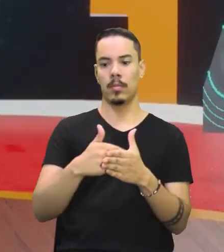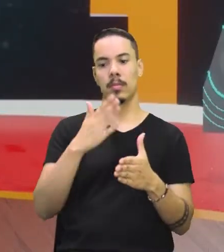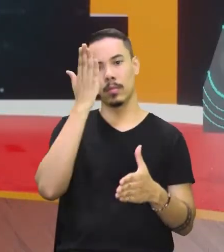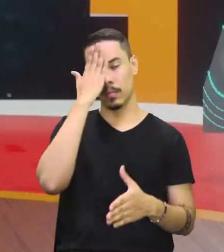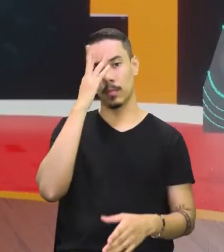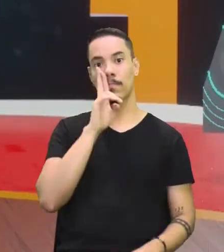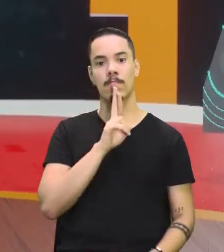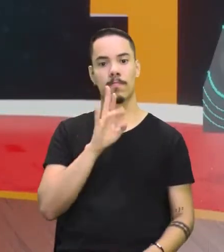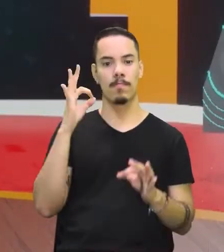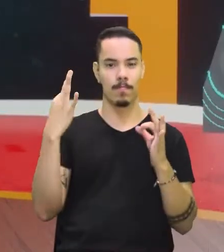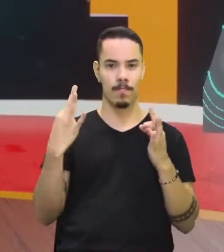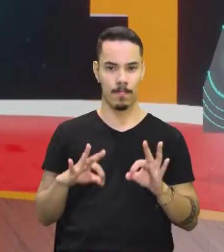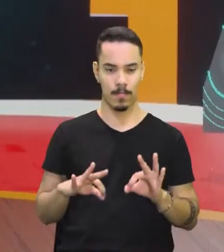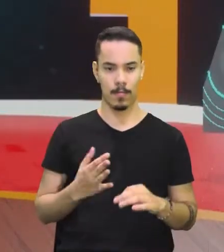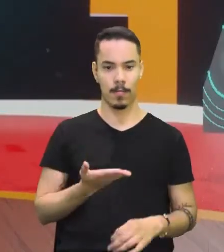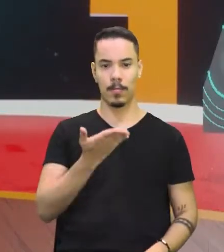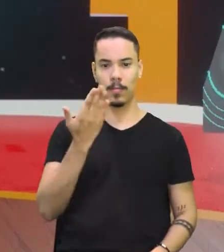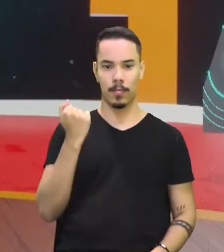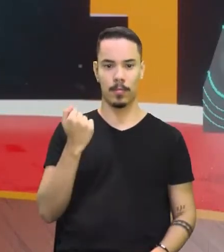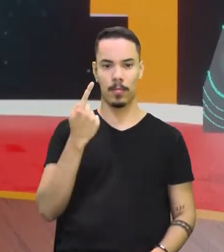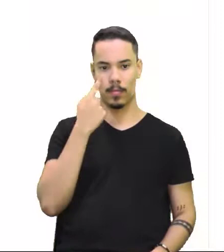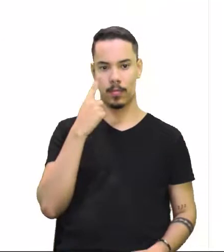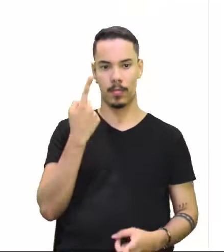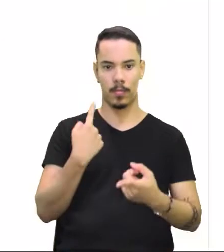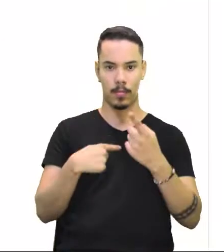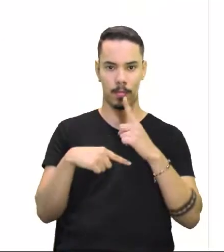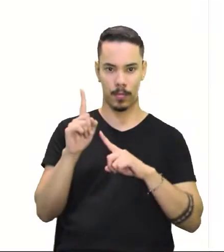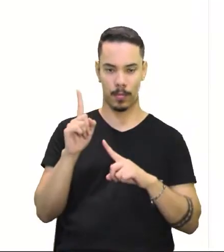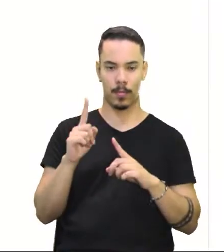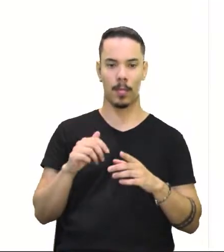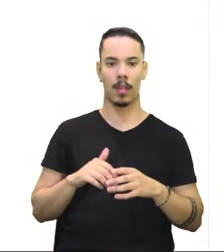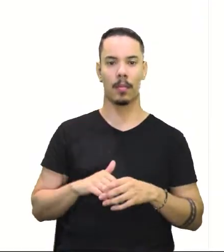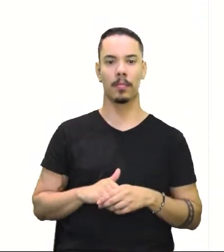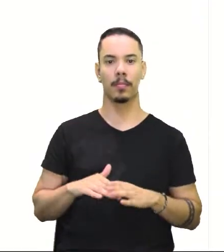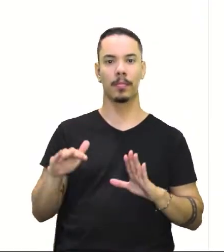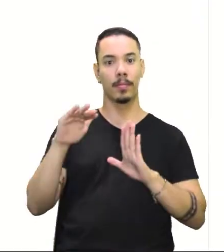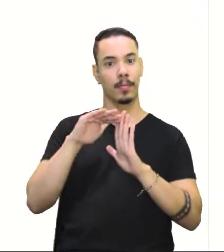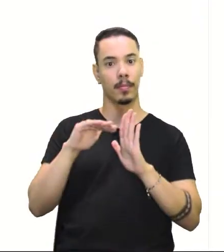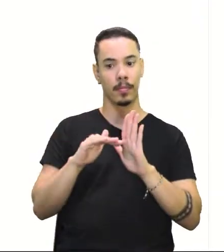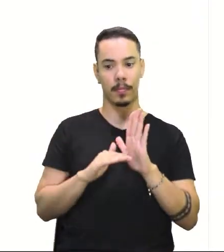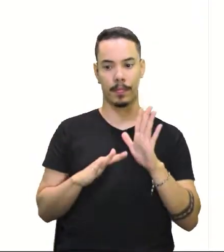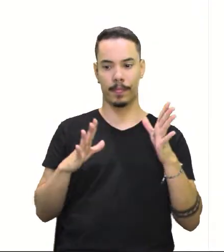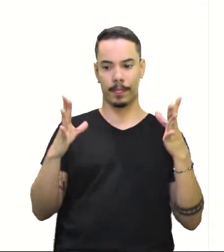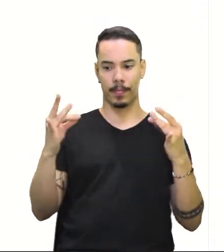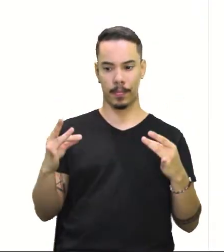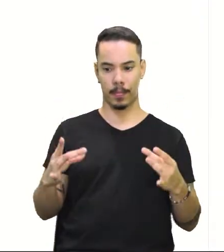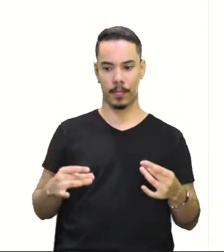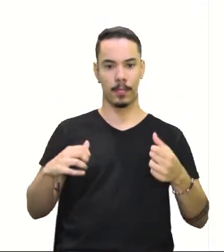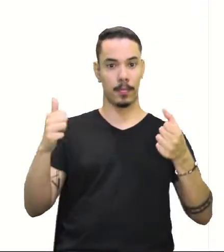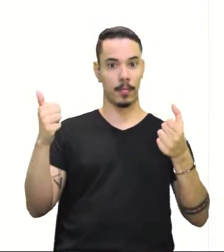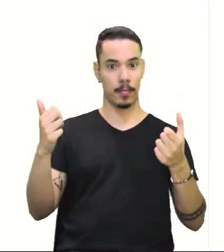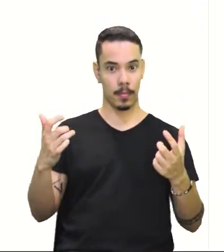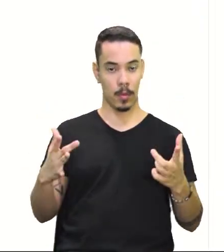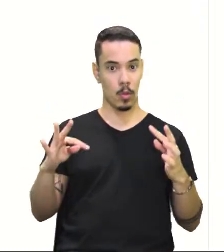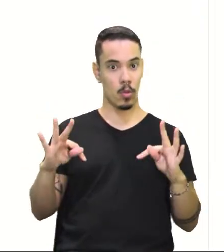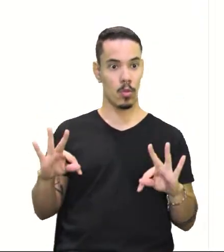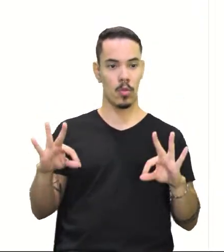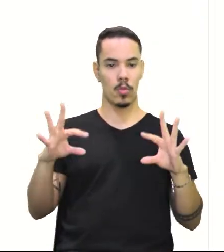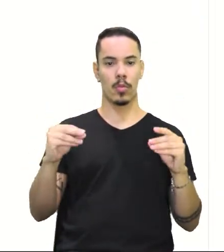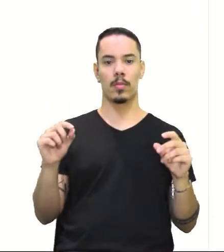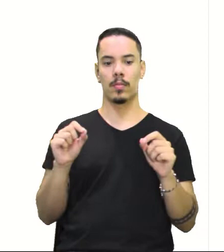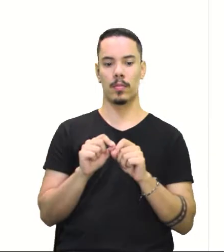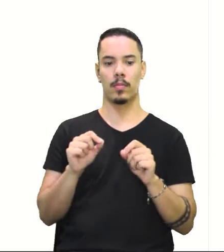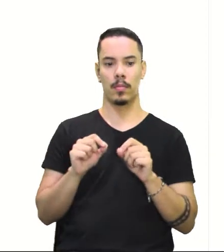tá? Vamos lá então, avançando aqui o passo a passo. Agora a gente vai mostrar para vocês tudo direitinho, tintim por tintim, como fazer